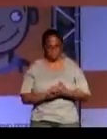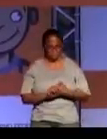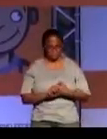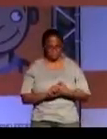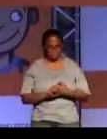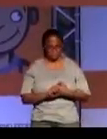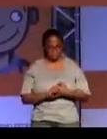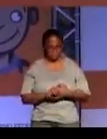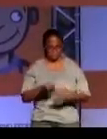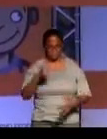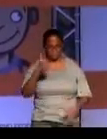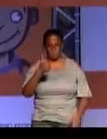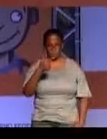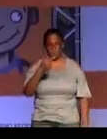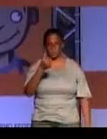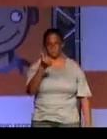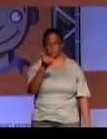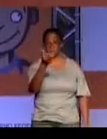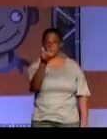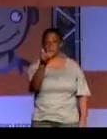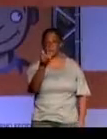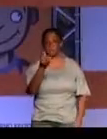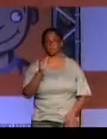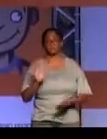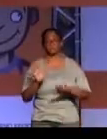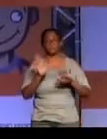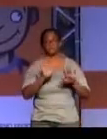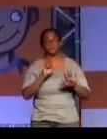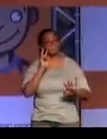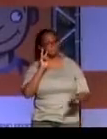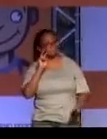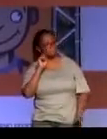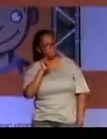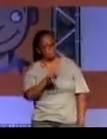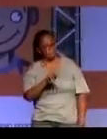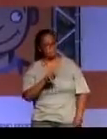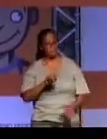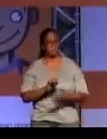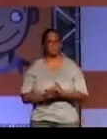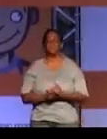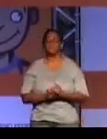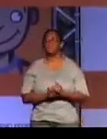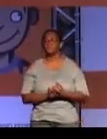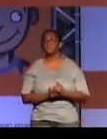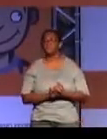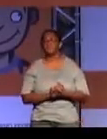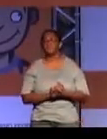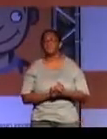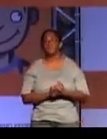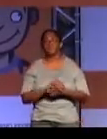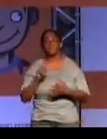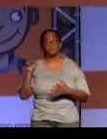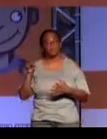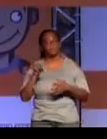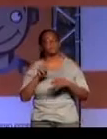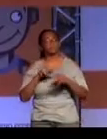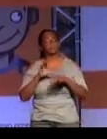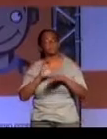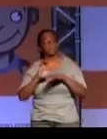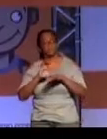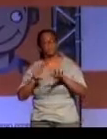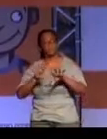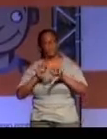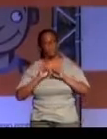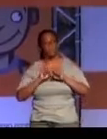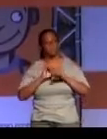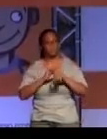Em 1796, Jenner, então, vendo ordenadores com pústulas e não